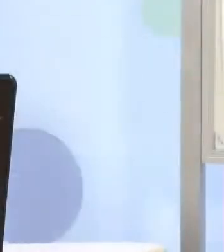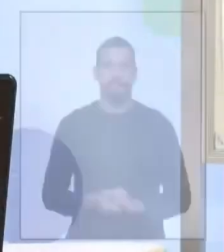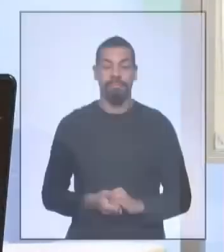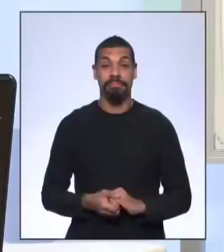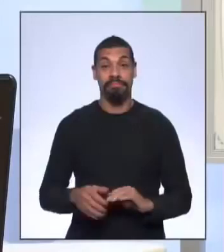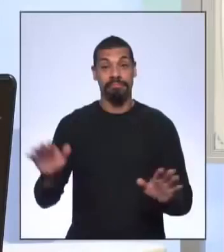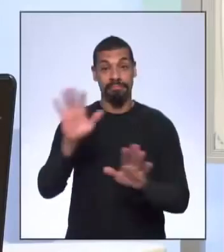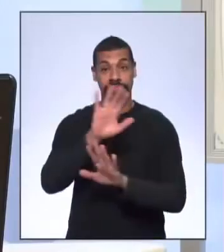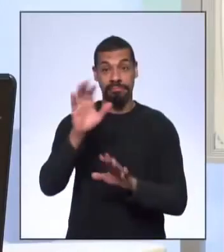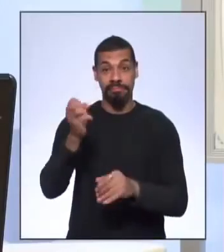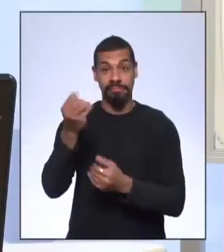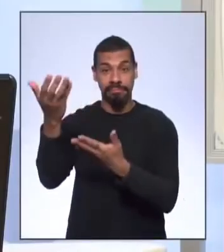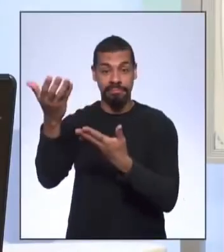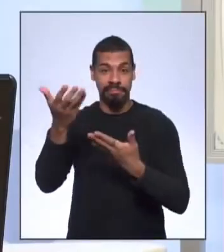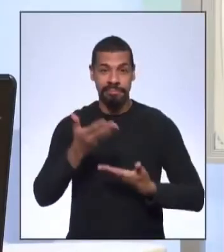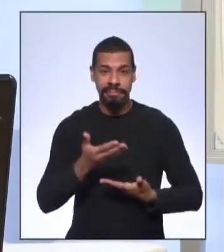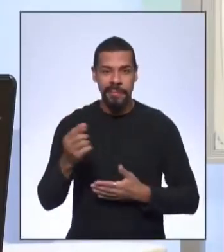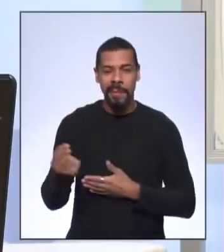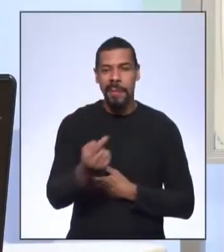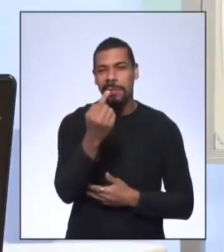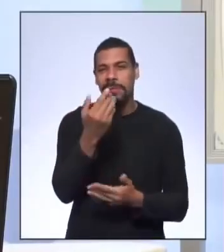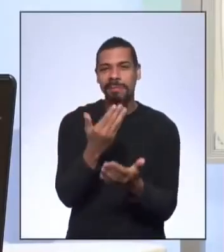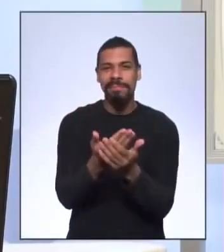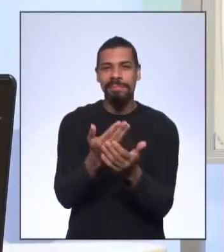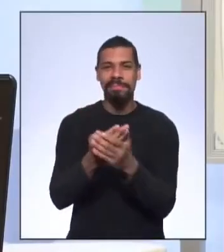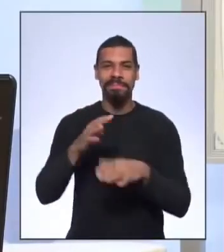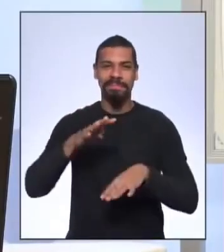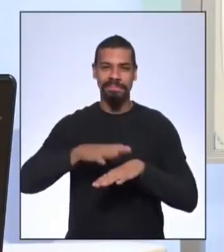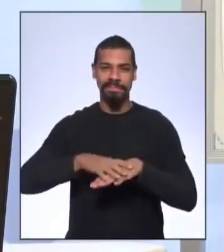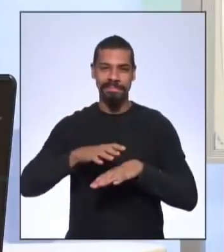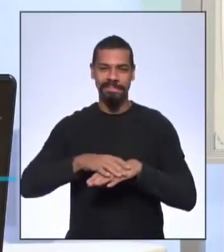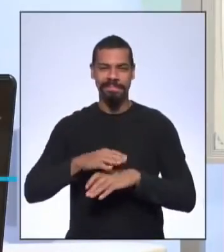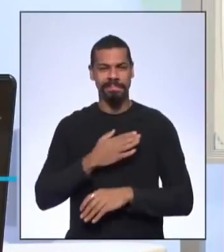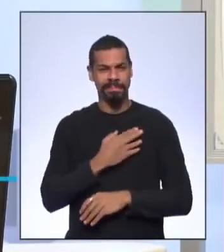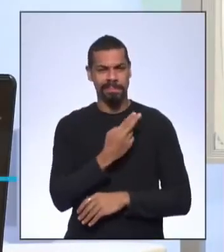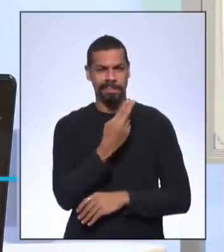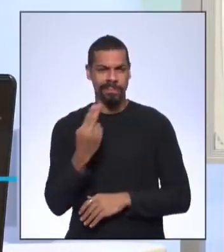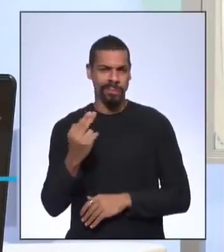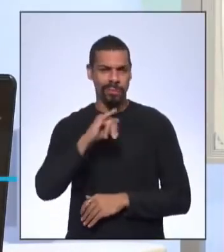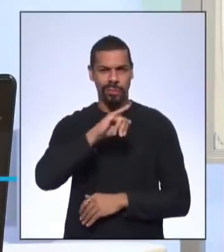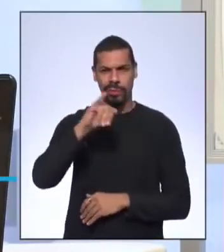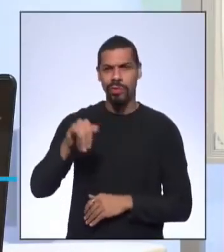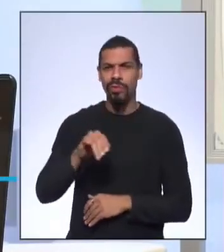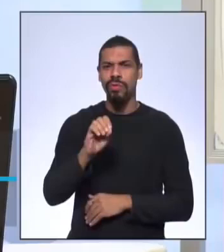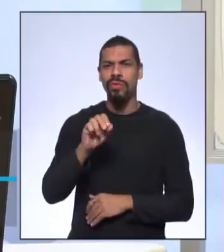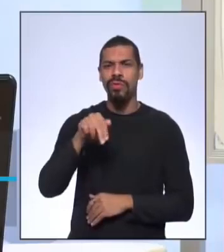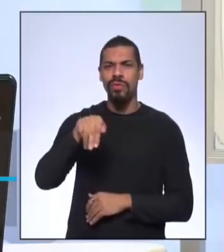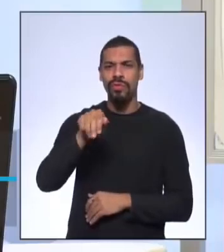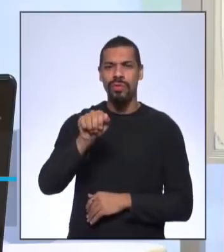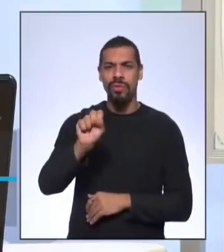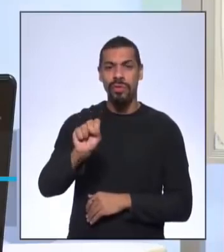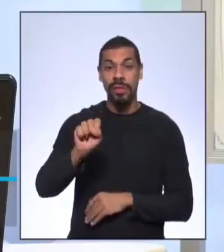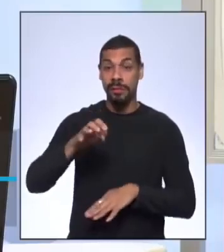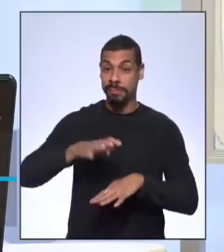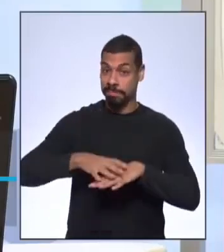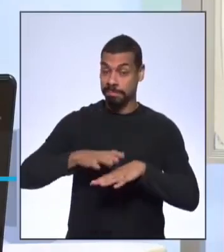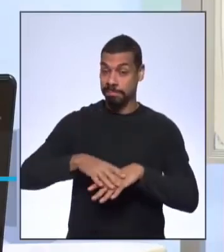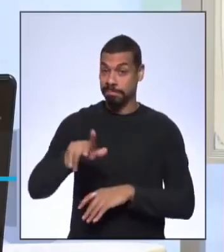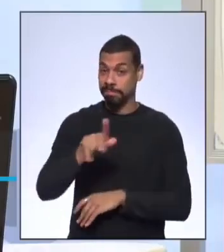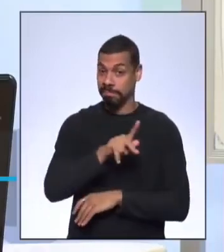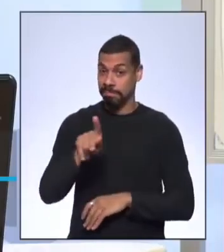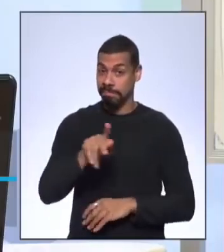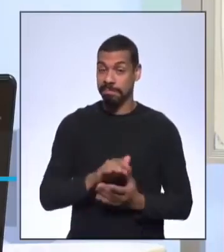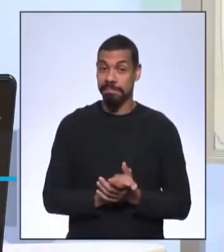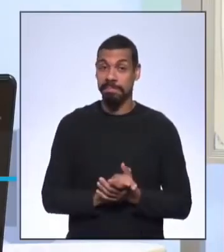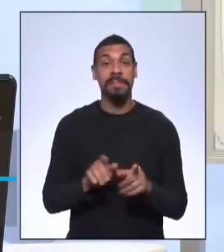Olá, sejam todos bem-vindos para mais uma aula de matemática. Meu nome é Jonas, vou ser o professor de vocês aqui hoje para essa aula.